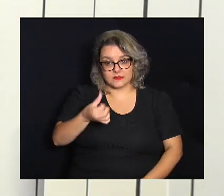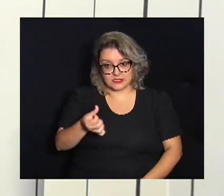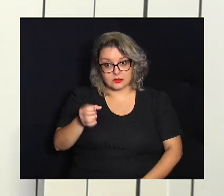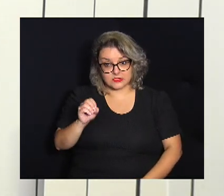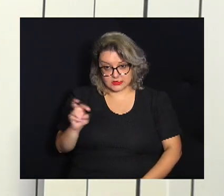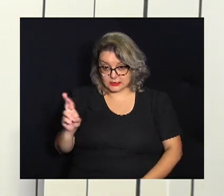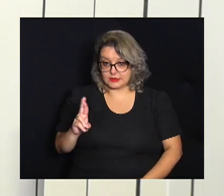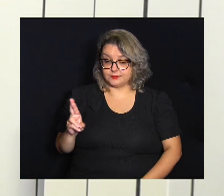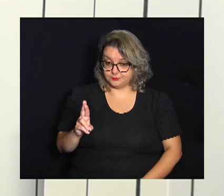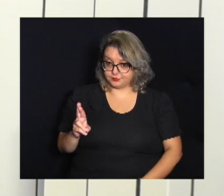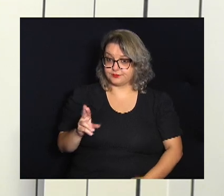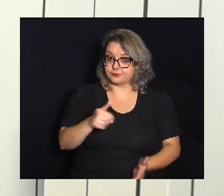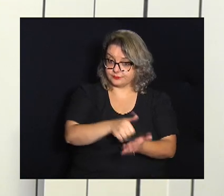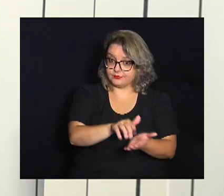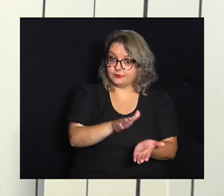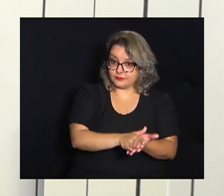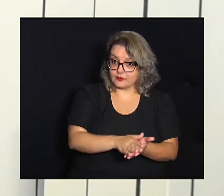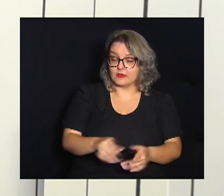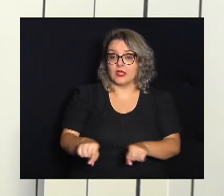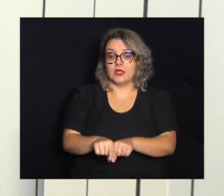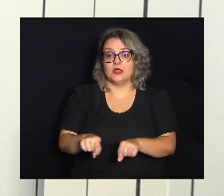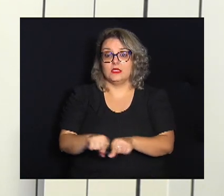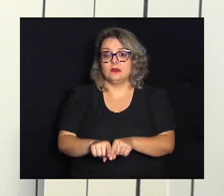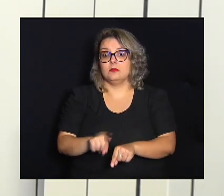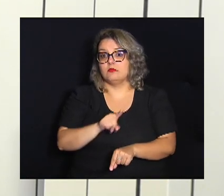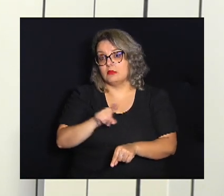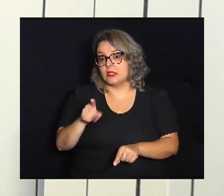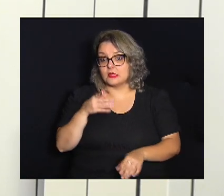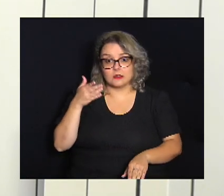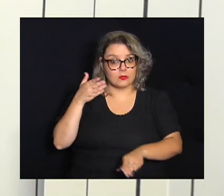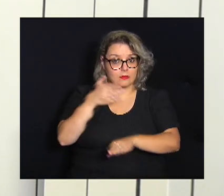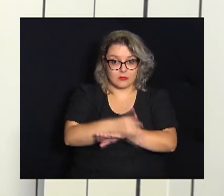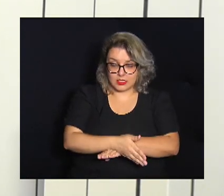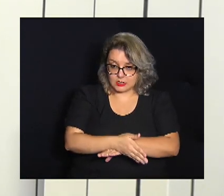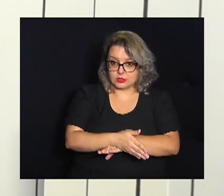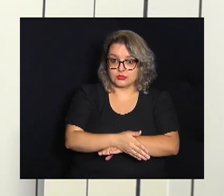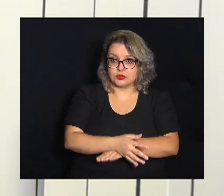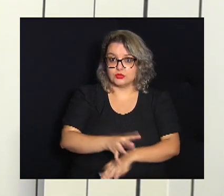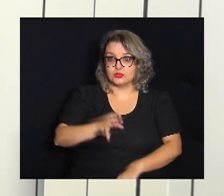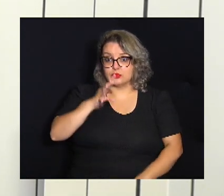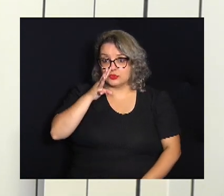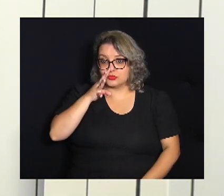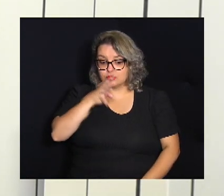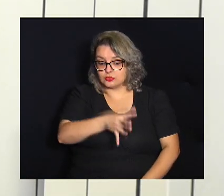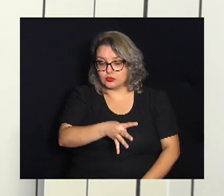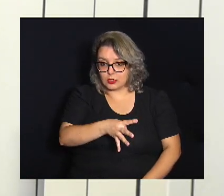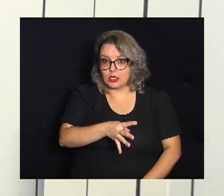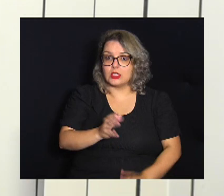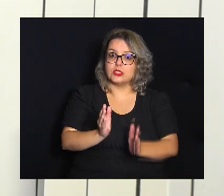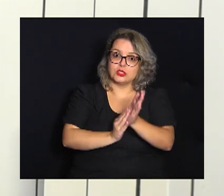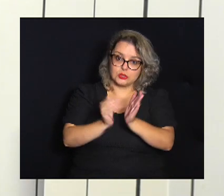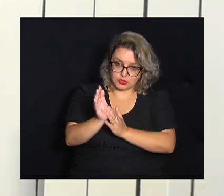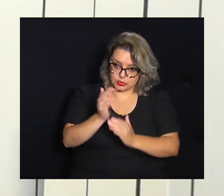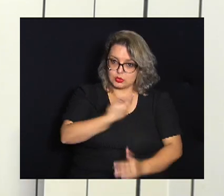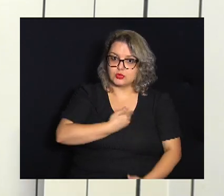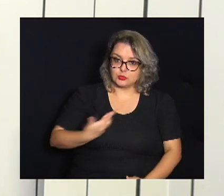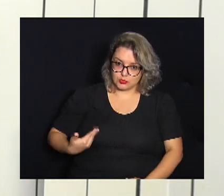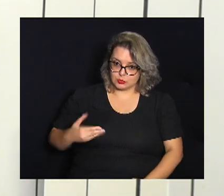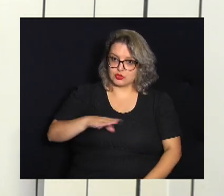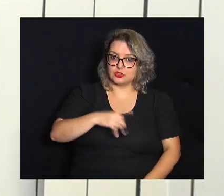8.960, além de ficar impedida a participação do acusado em concursos públicos de